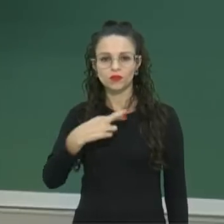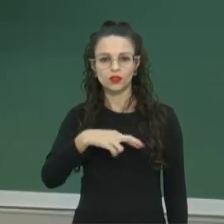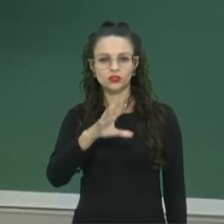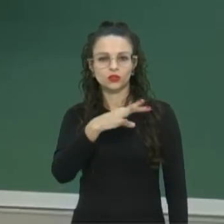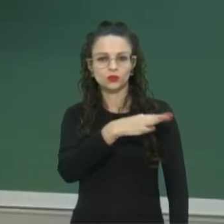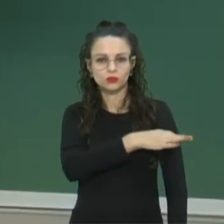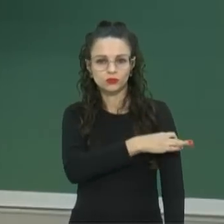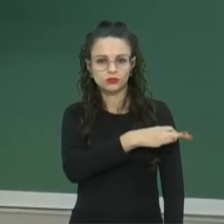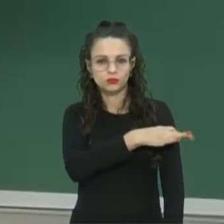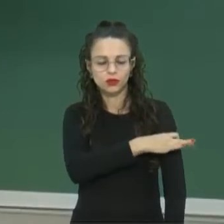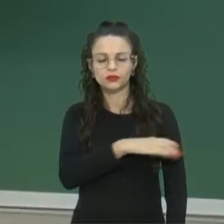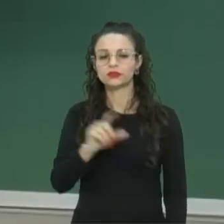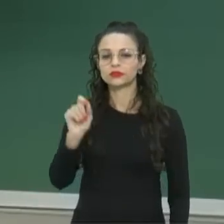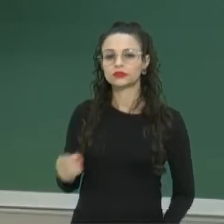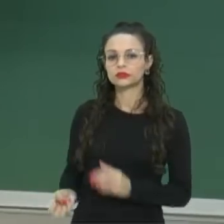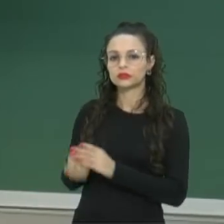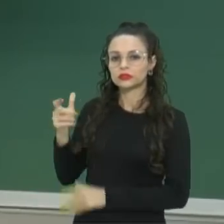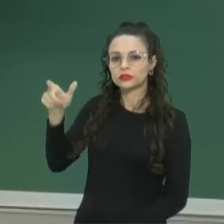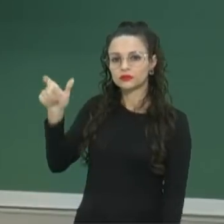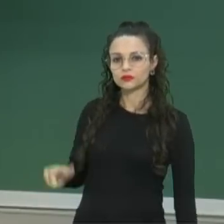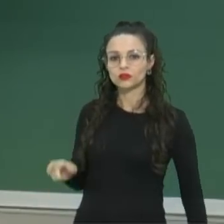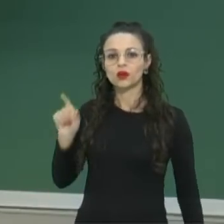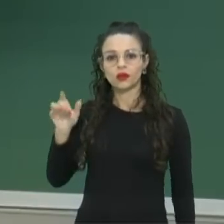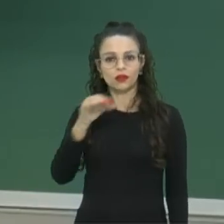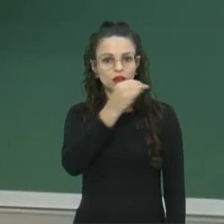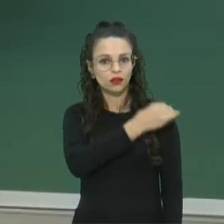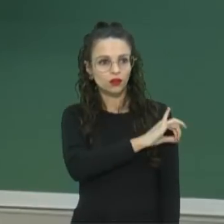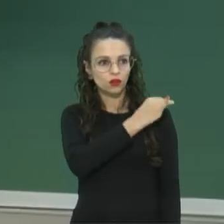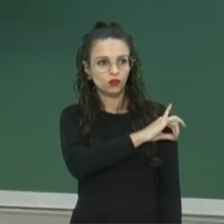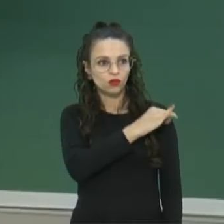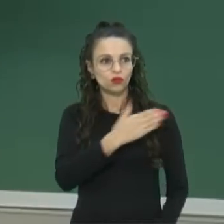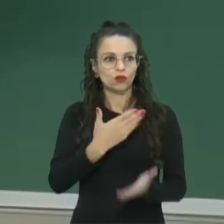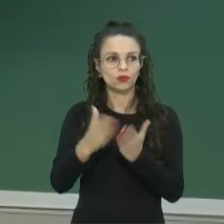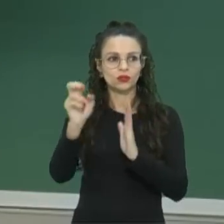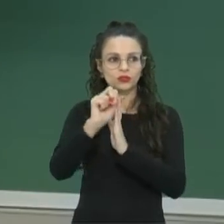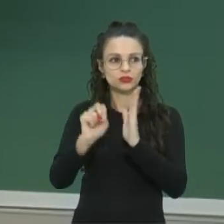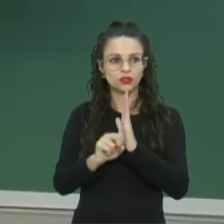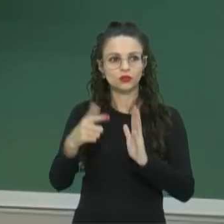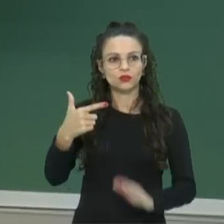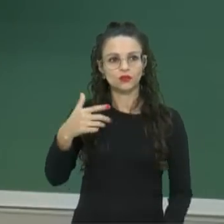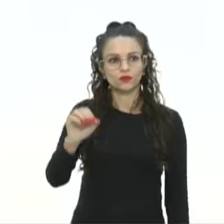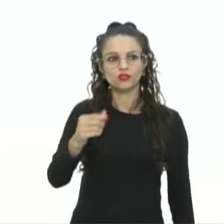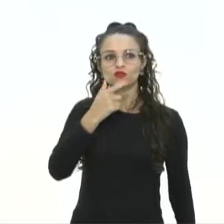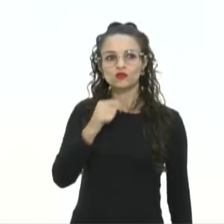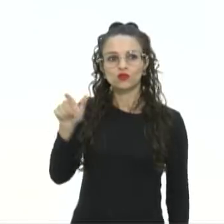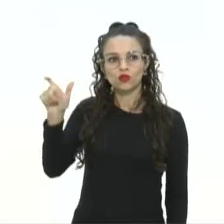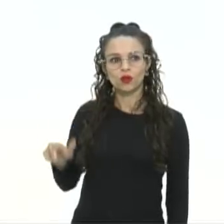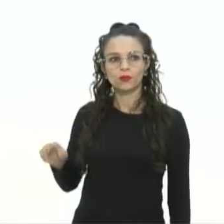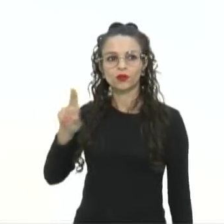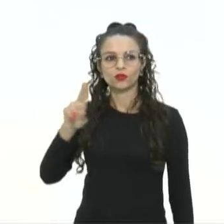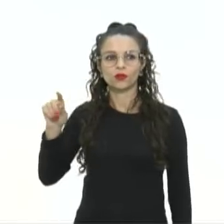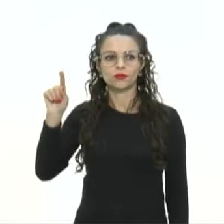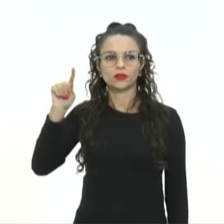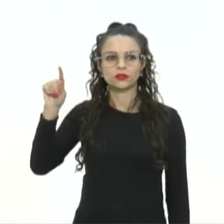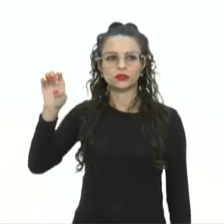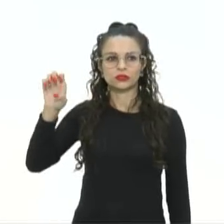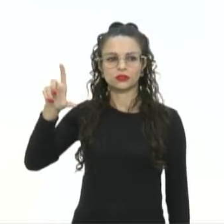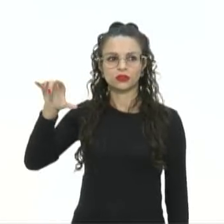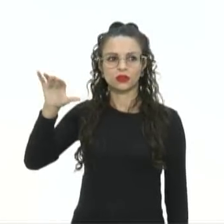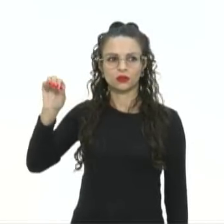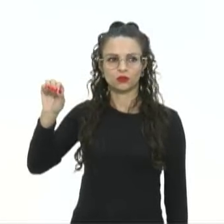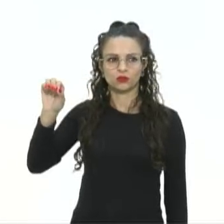o fundador, né, que foi fundada no Rio de Janeiro, no começo do século XX, por um cara chamado Zélio Fernandino de